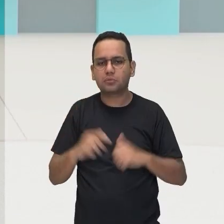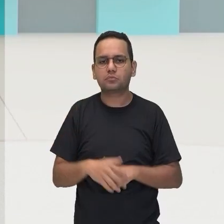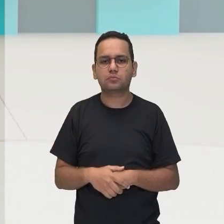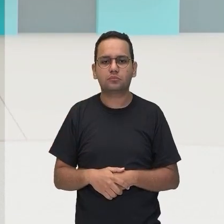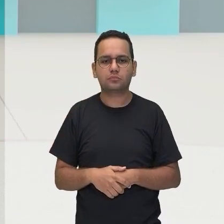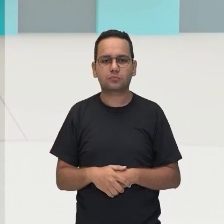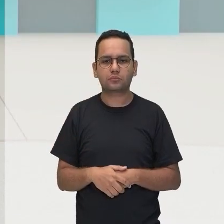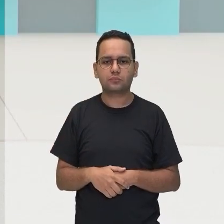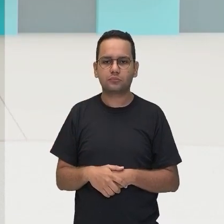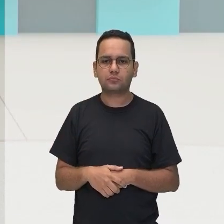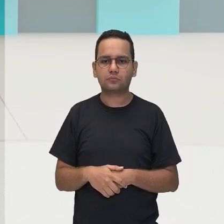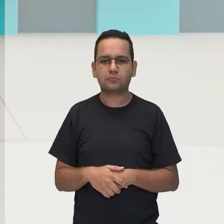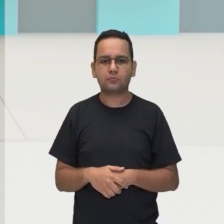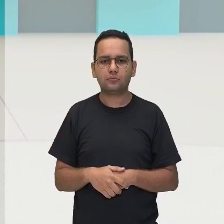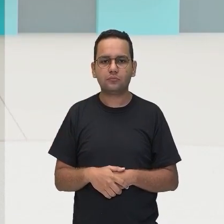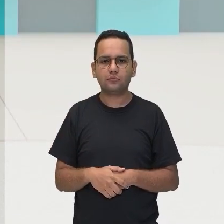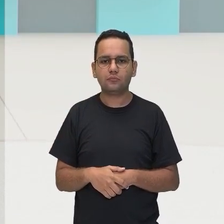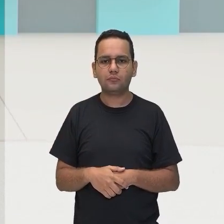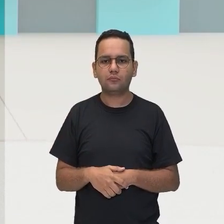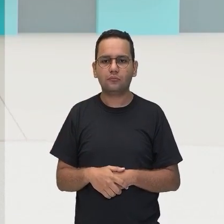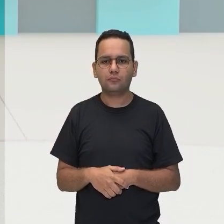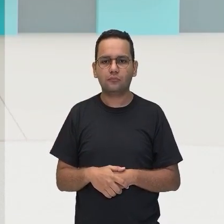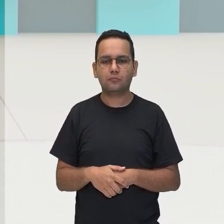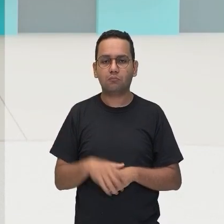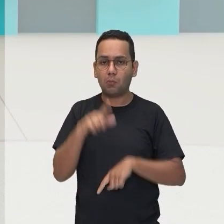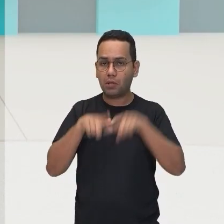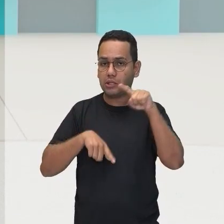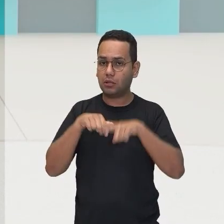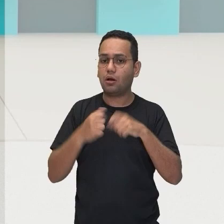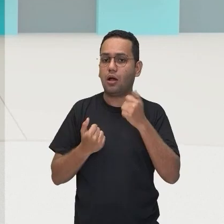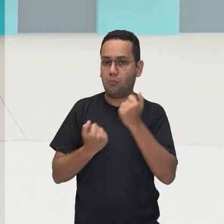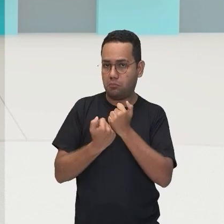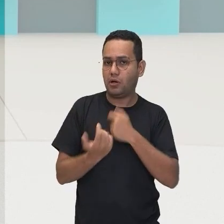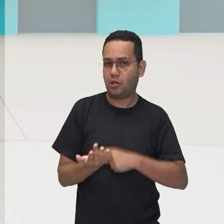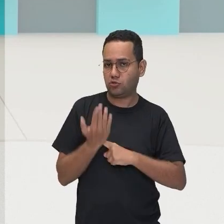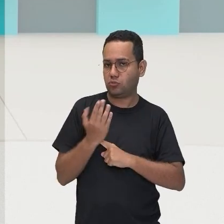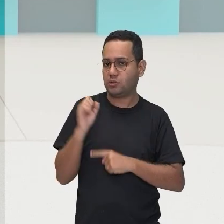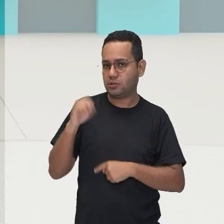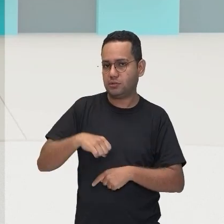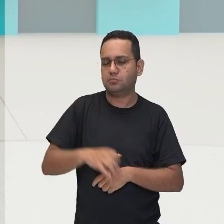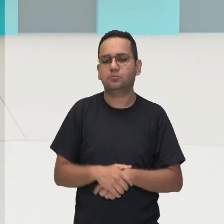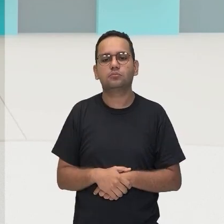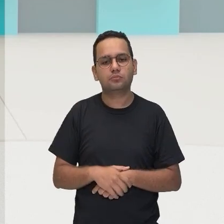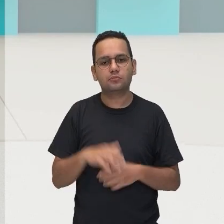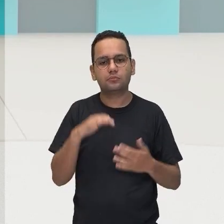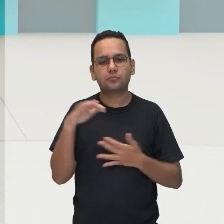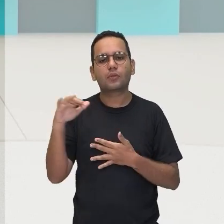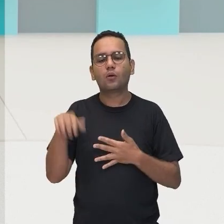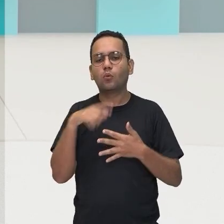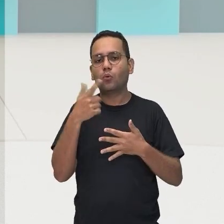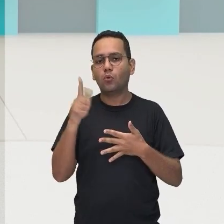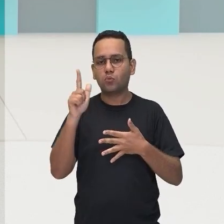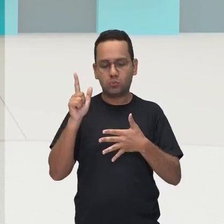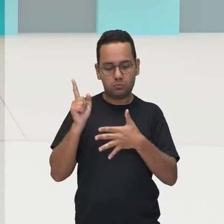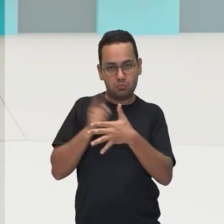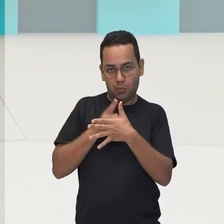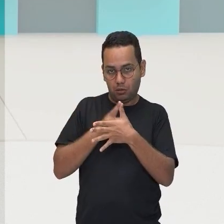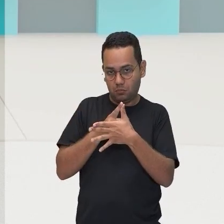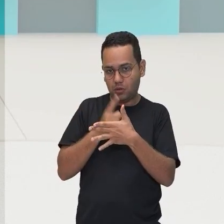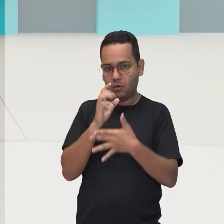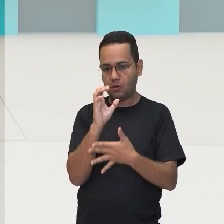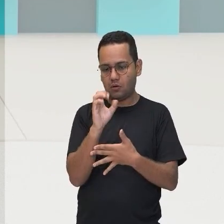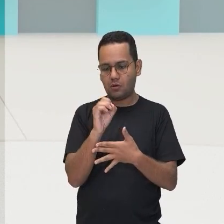com o auxílio desses equipamentos de segurança. Continuando, nós vamos falar sobre a corrida de orientação, e para a corrida